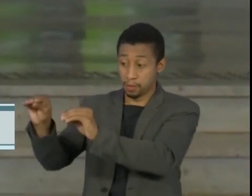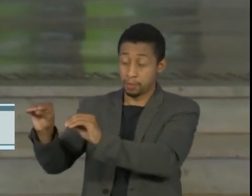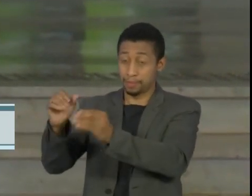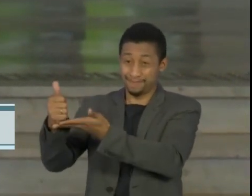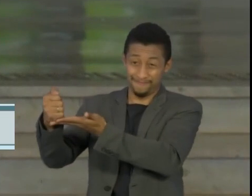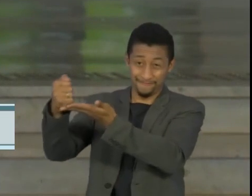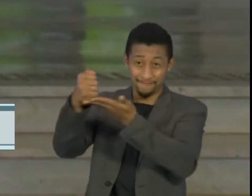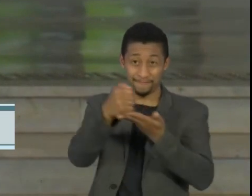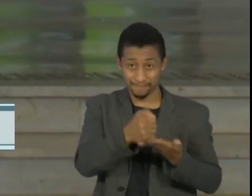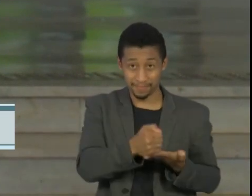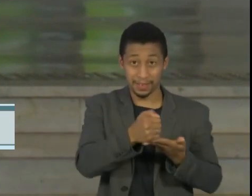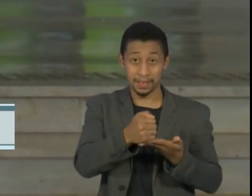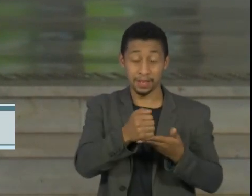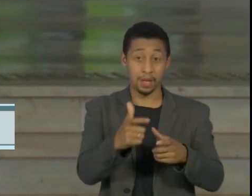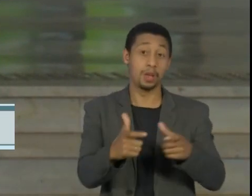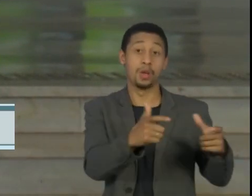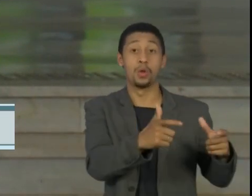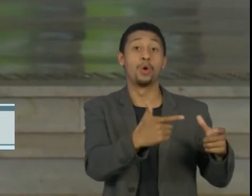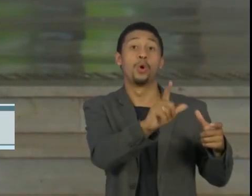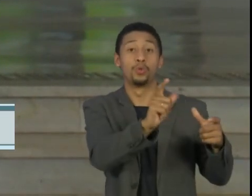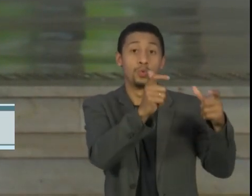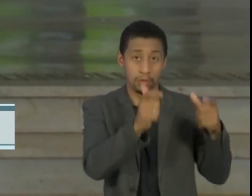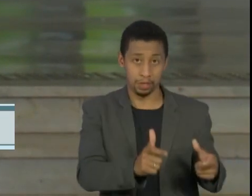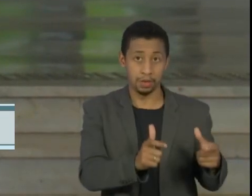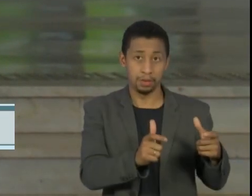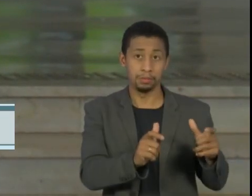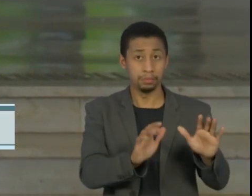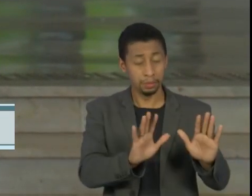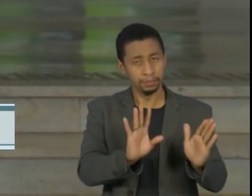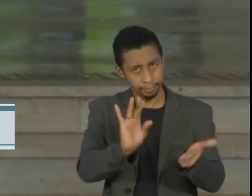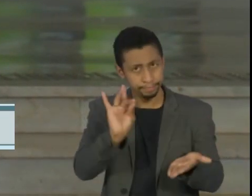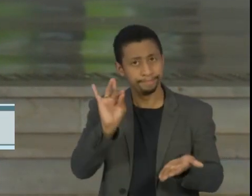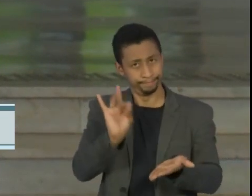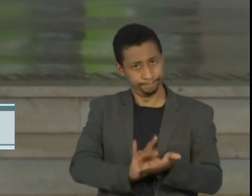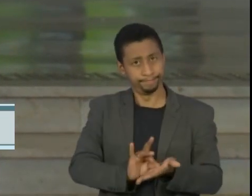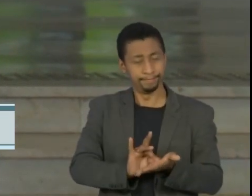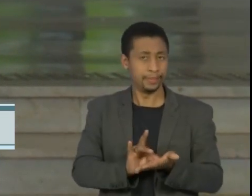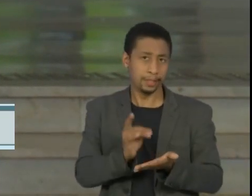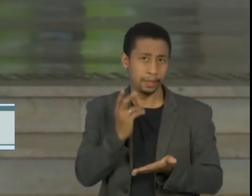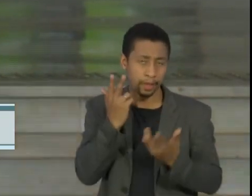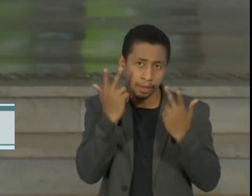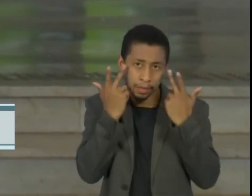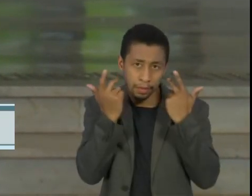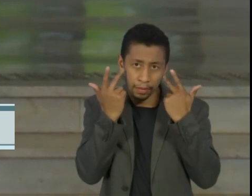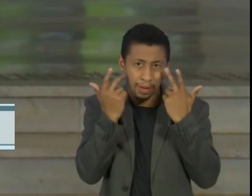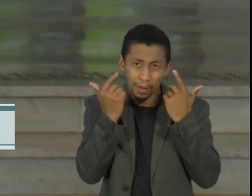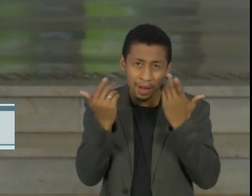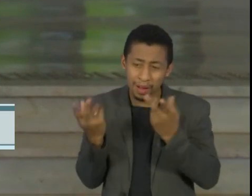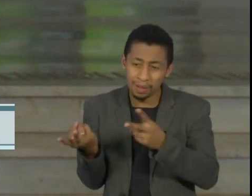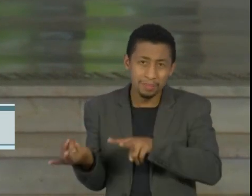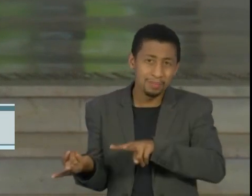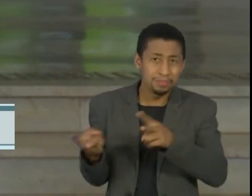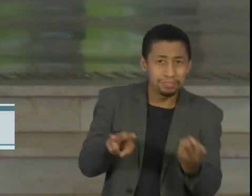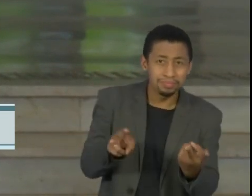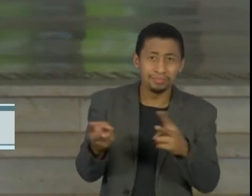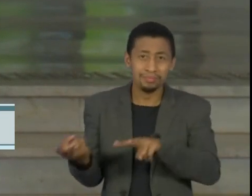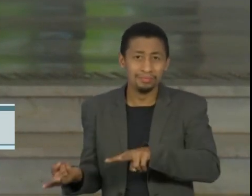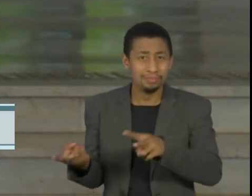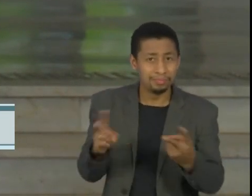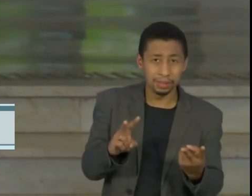mas entre elas também, é um fato que ocorre normalmente. Logicamente que nós estamos falando